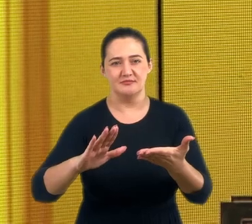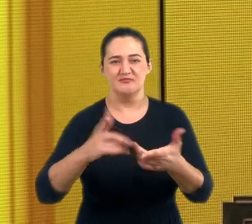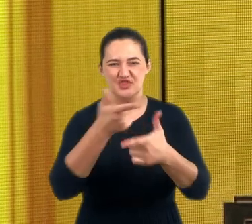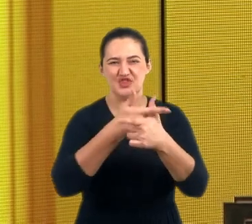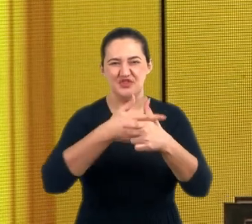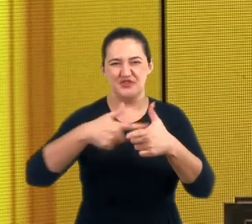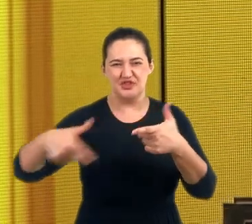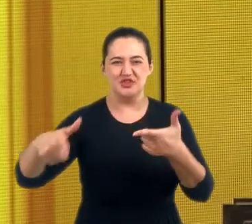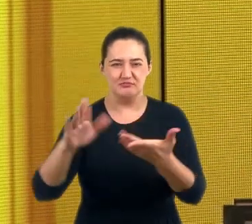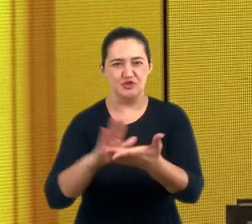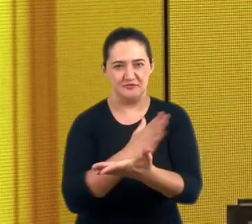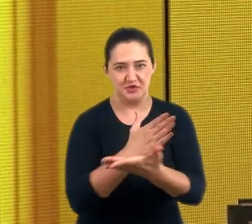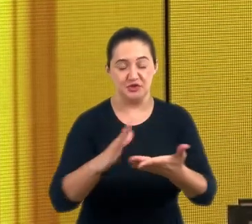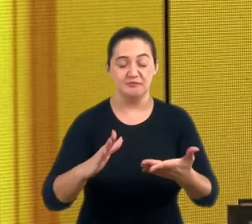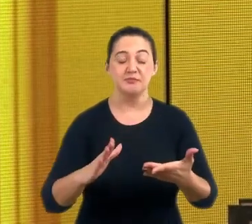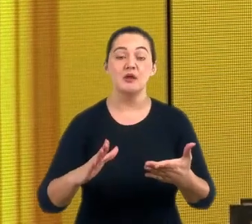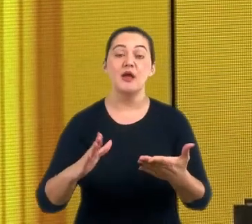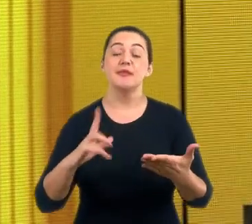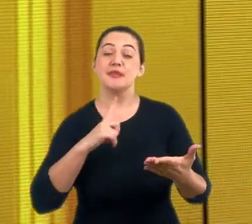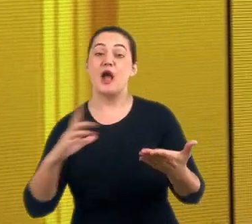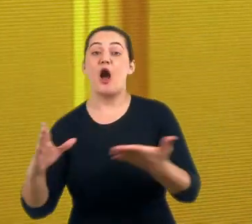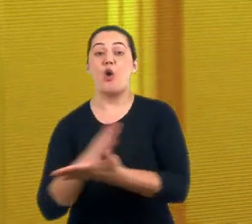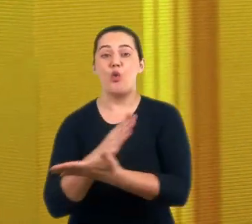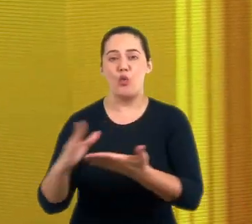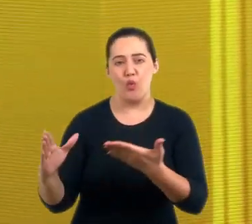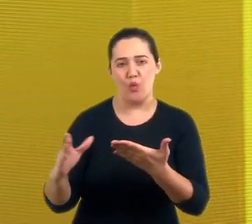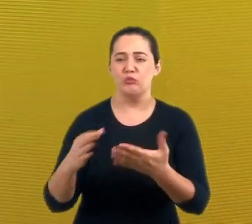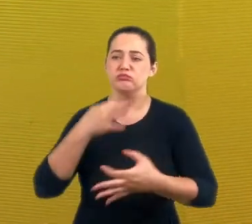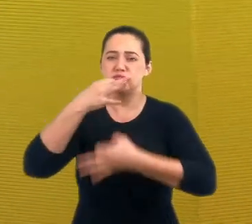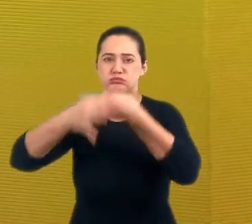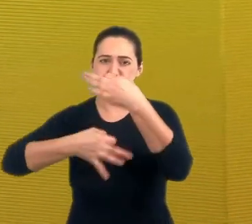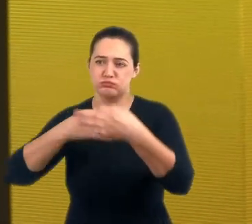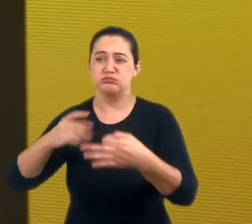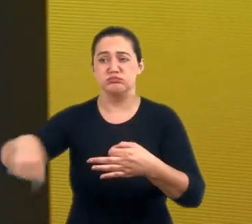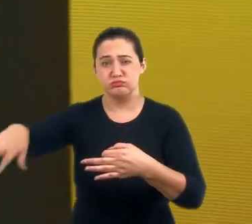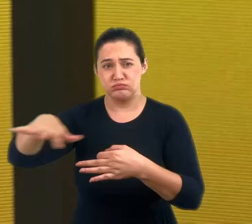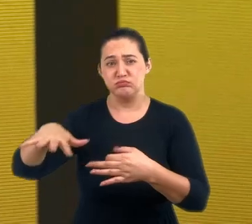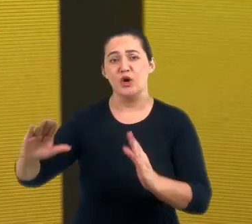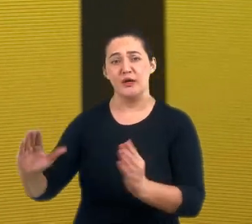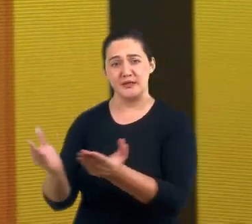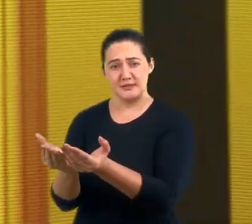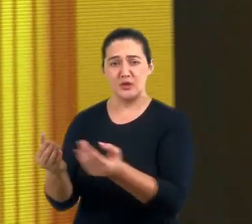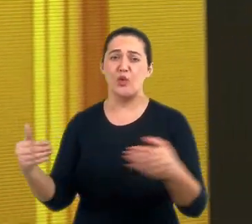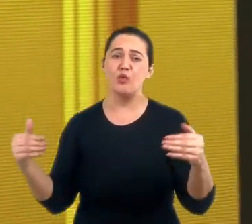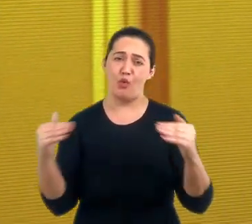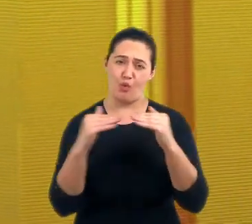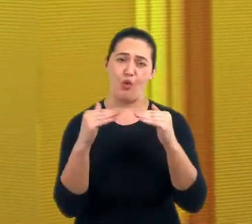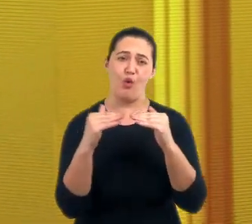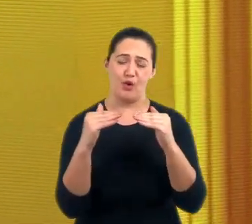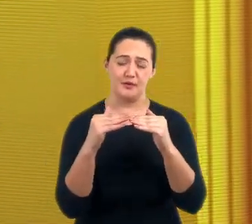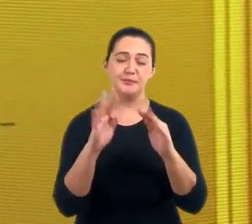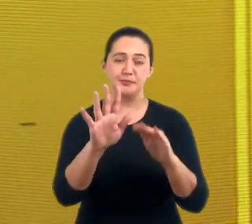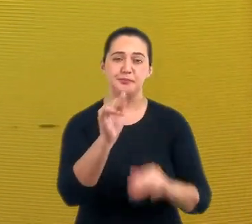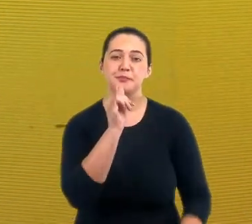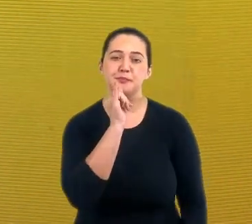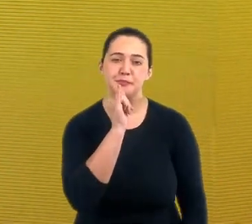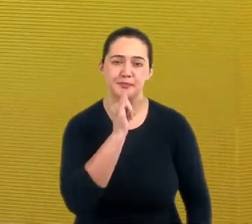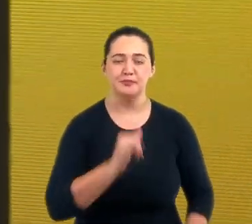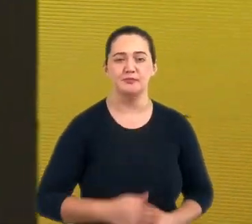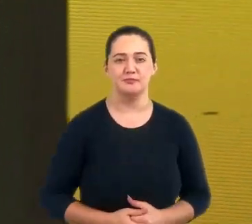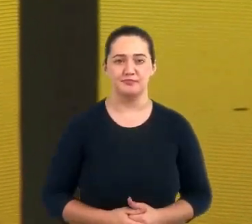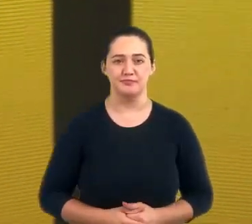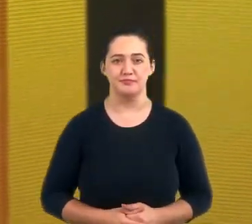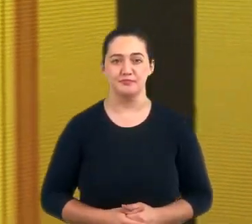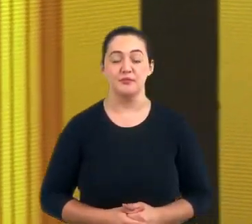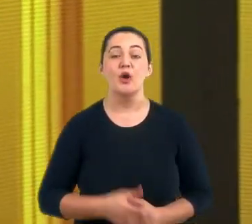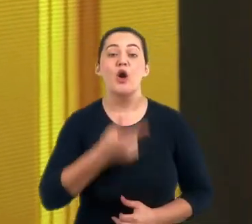E nós temos muitos comentaristas cristãos, clássicos, é claro, que concordam exatamente com isso que eu acabei de falar para você. Por exemplo, vou dar